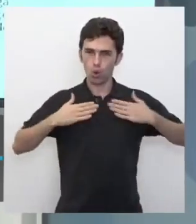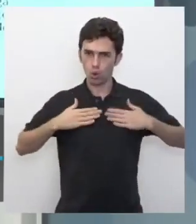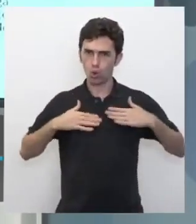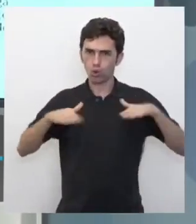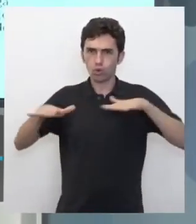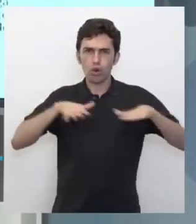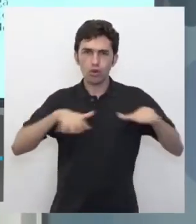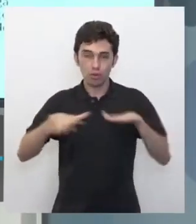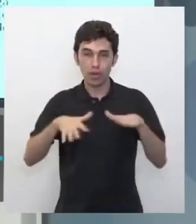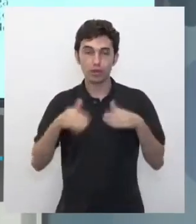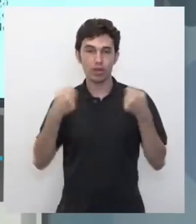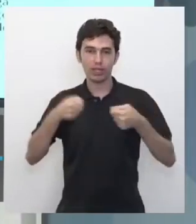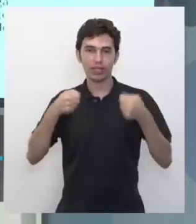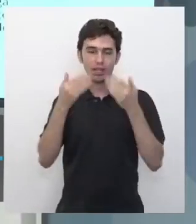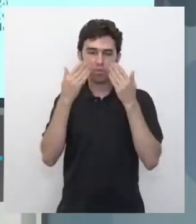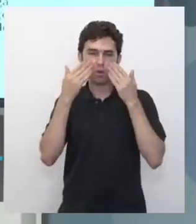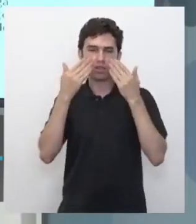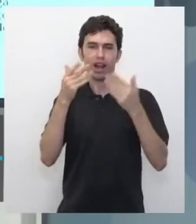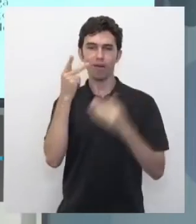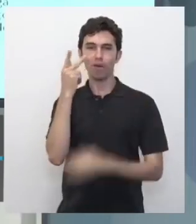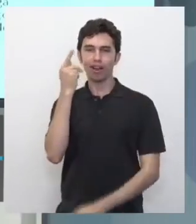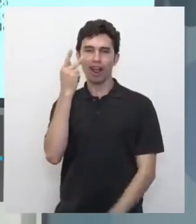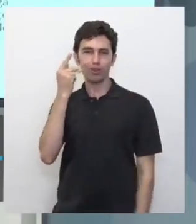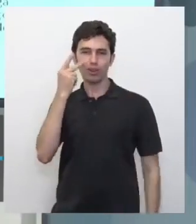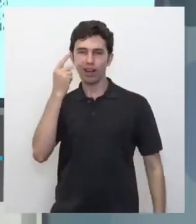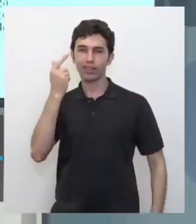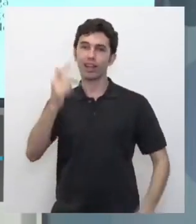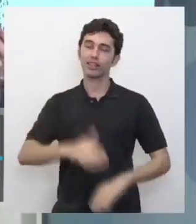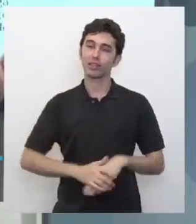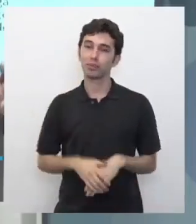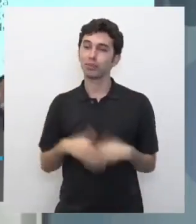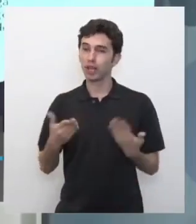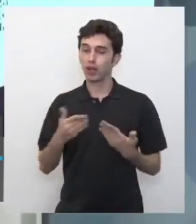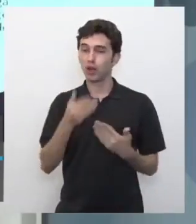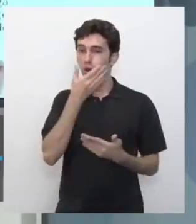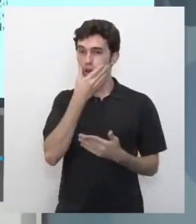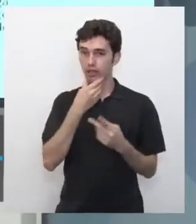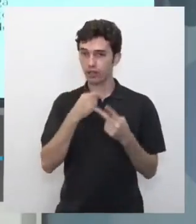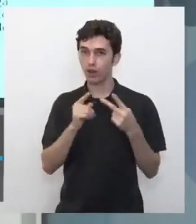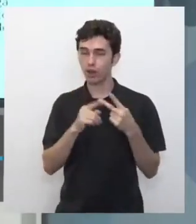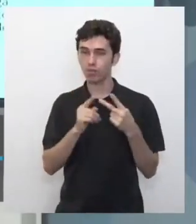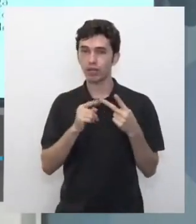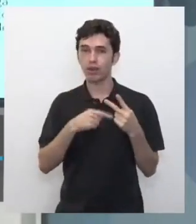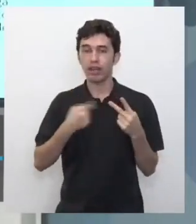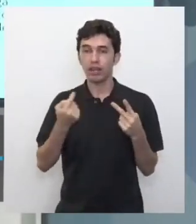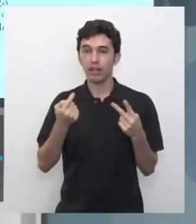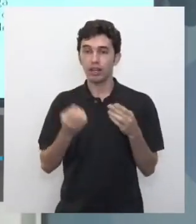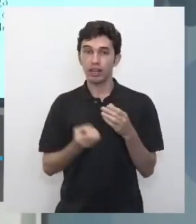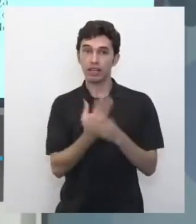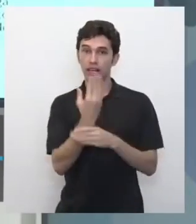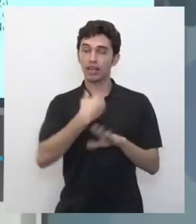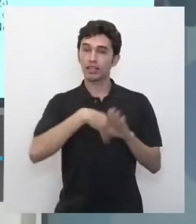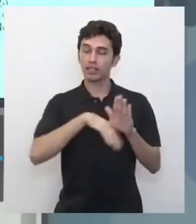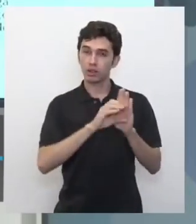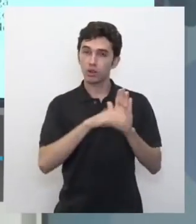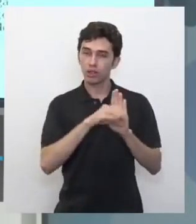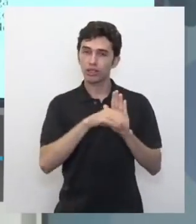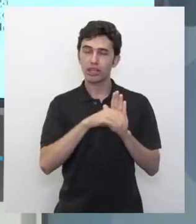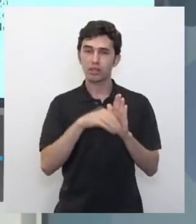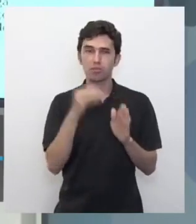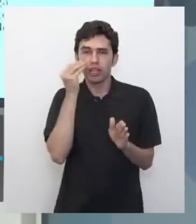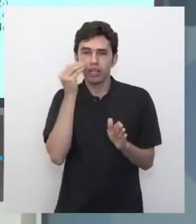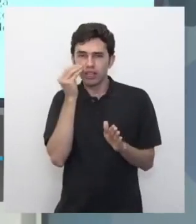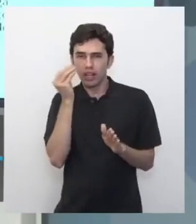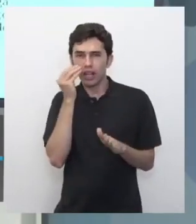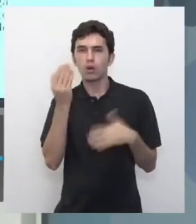naturalidade, tá certo? Então, o Laban, então, ele usa todos esses conceitos aí na tentativa, né, de